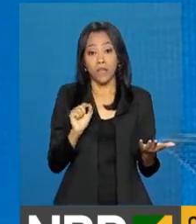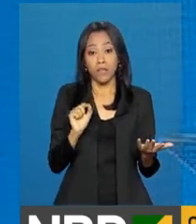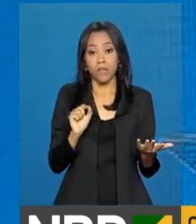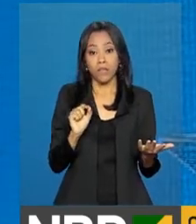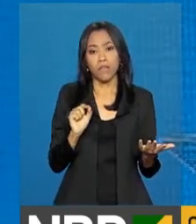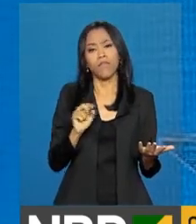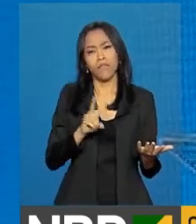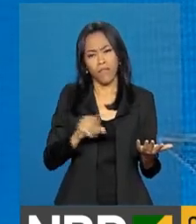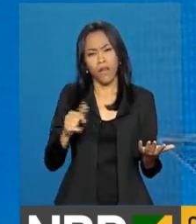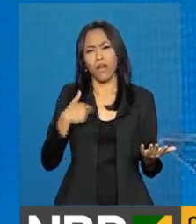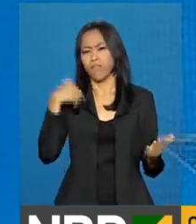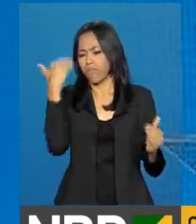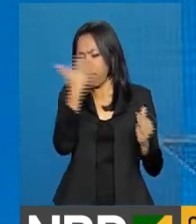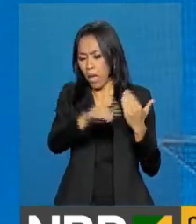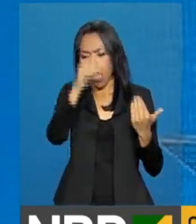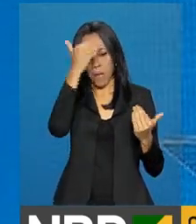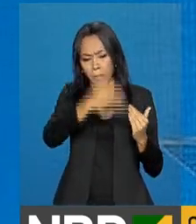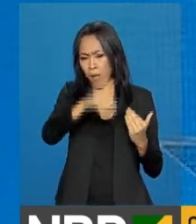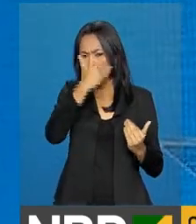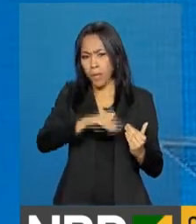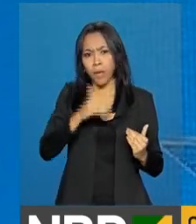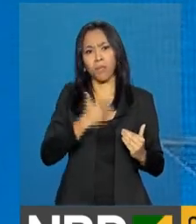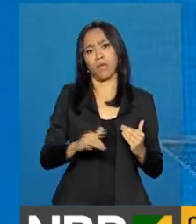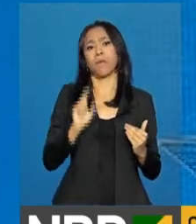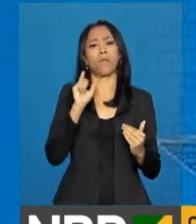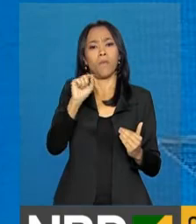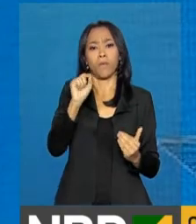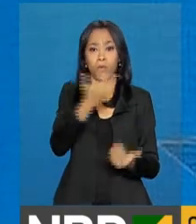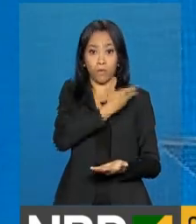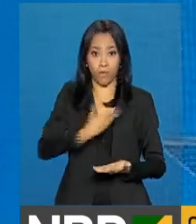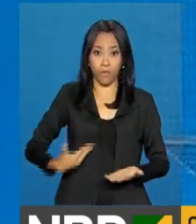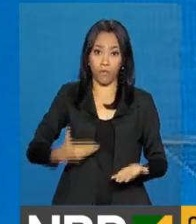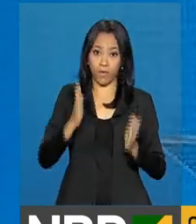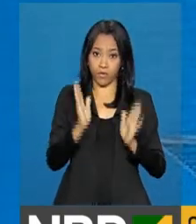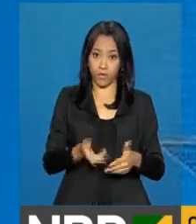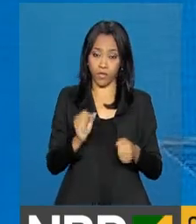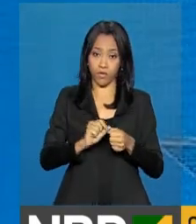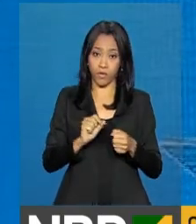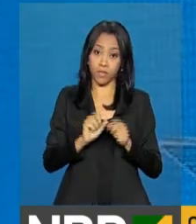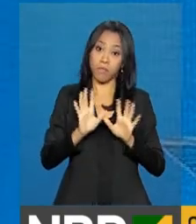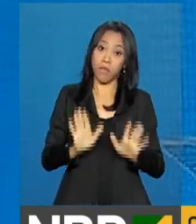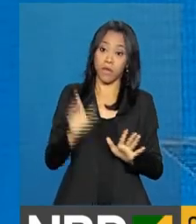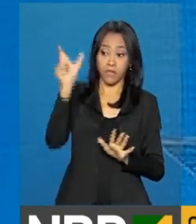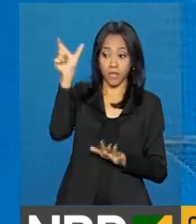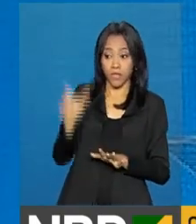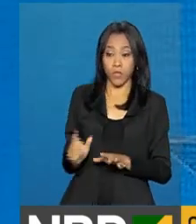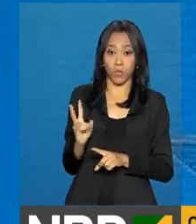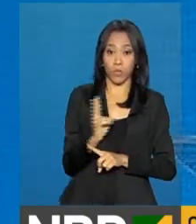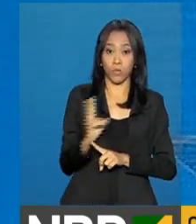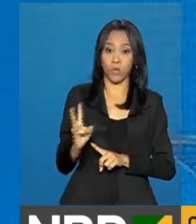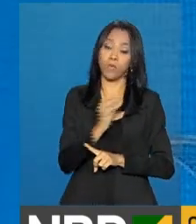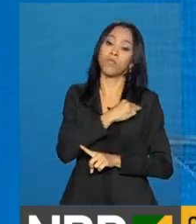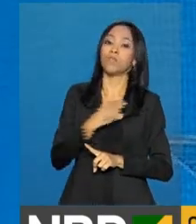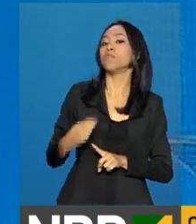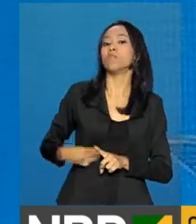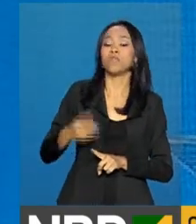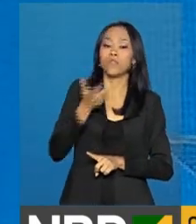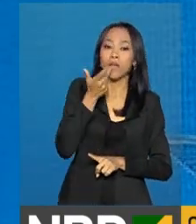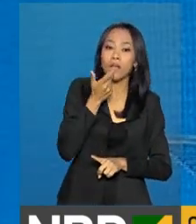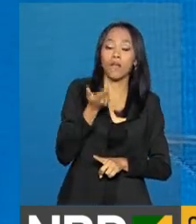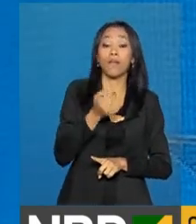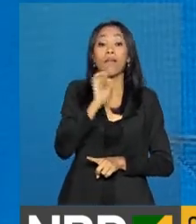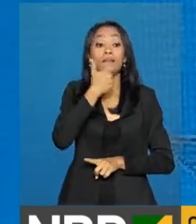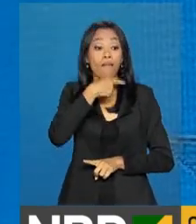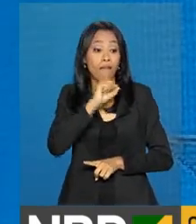verdade, contestar o que o governo fez. Mas pelo relato que o Baldi e o Meirelles fizeram, é interessante, quem